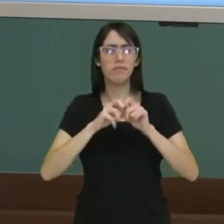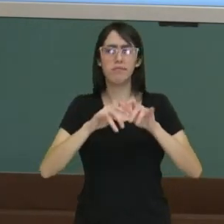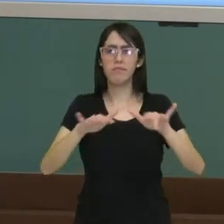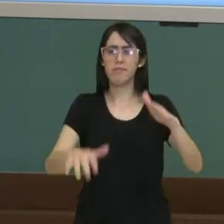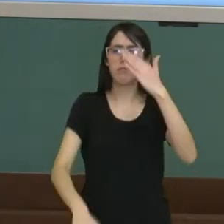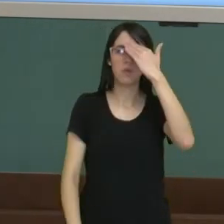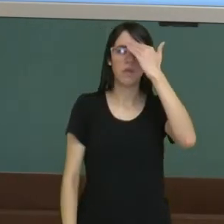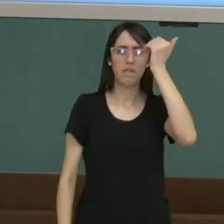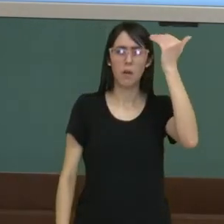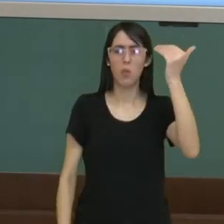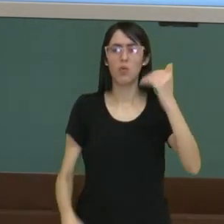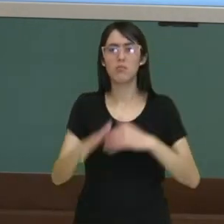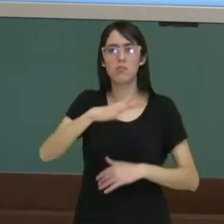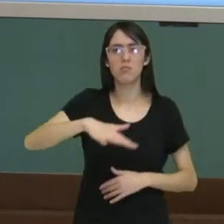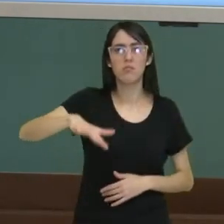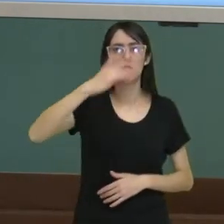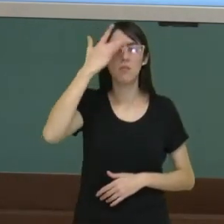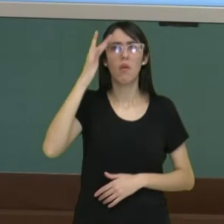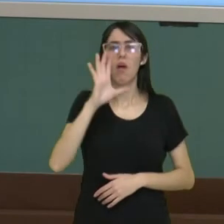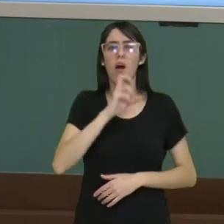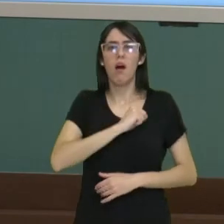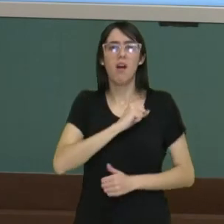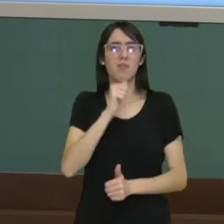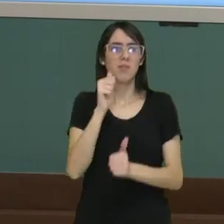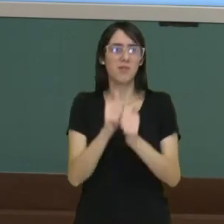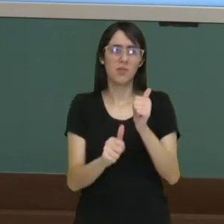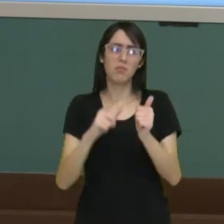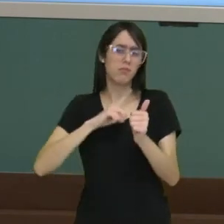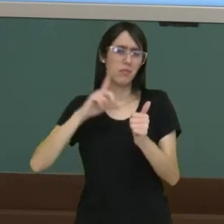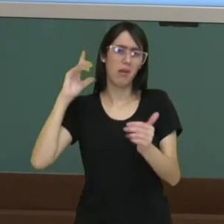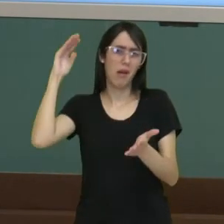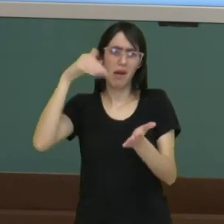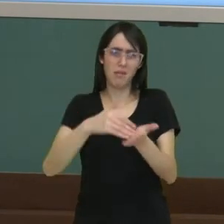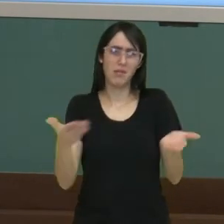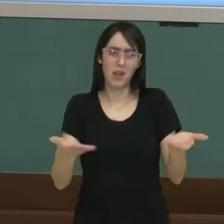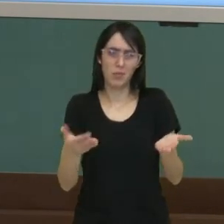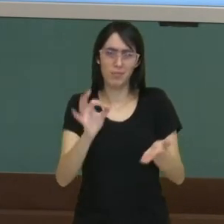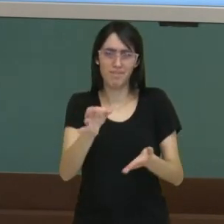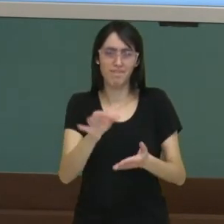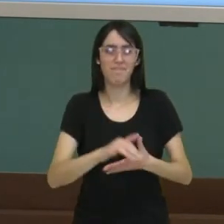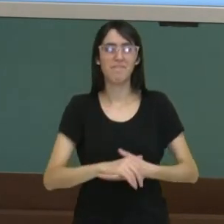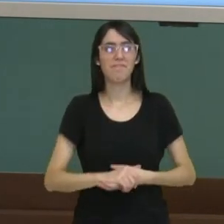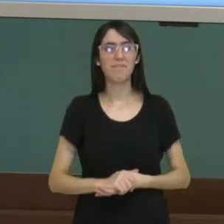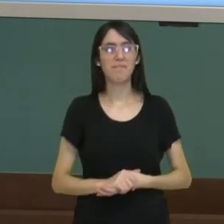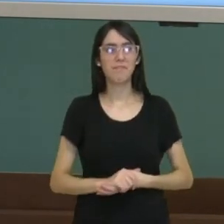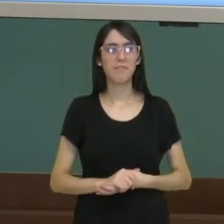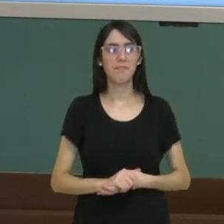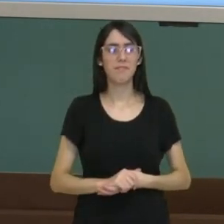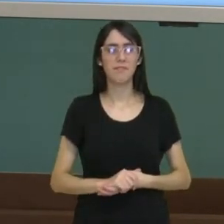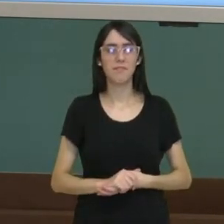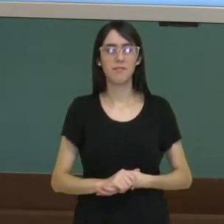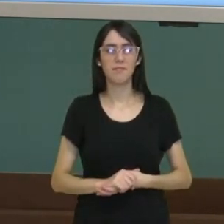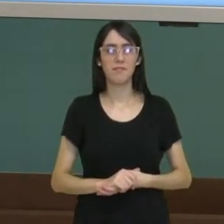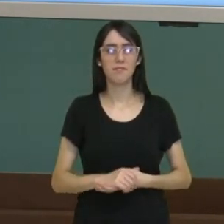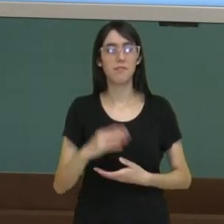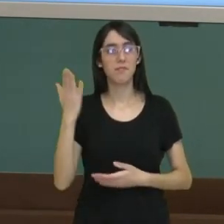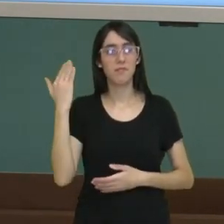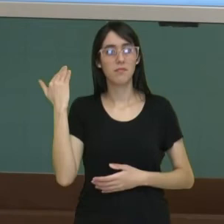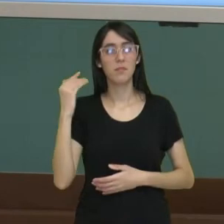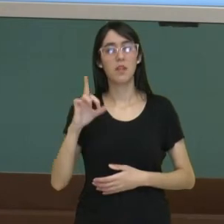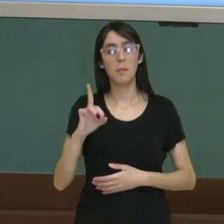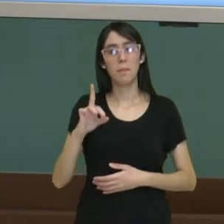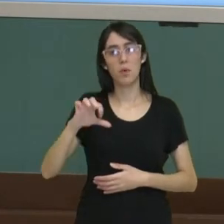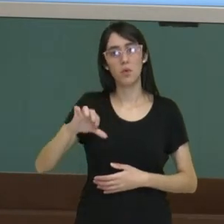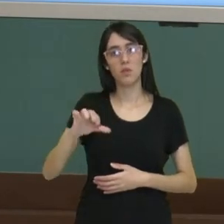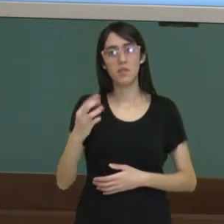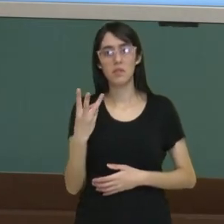mais uma paixão nacional, que é até os dias de hoje. Na década dos anos 30 ao